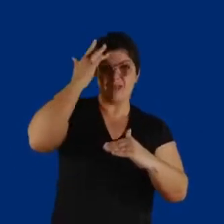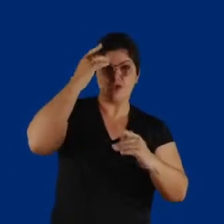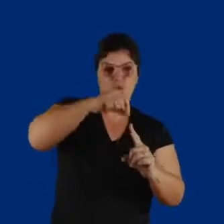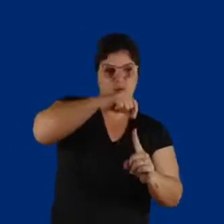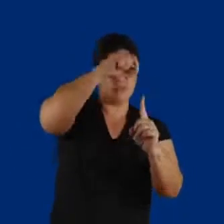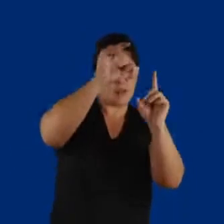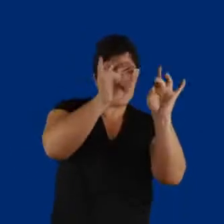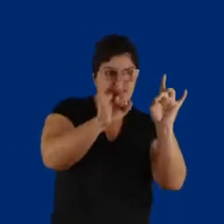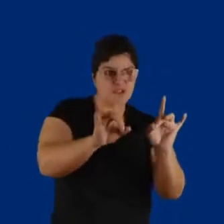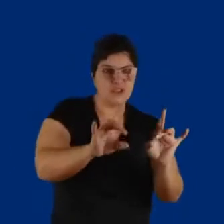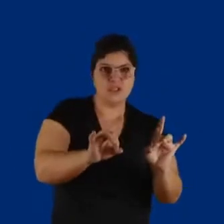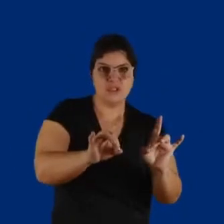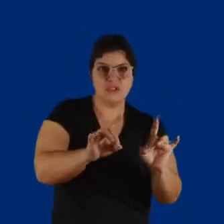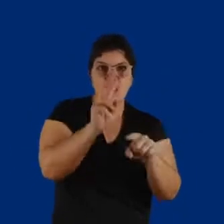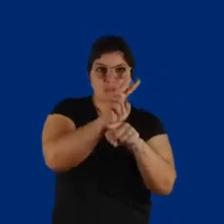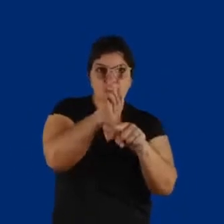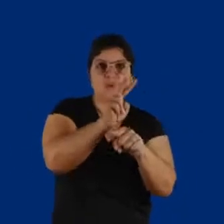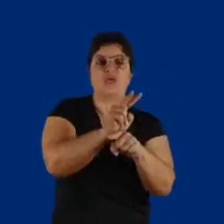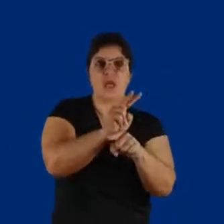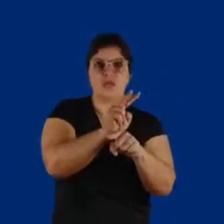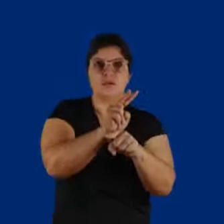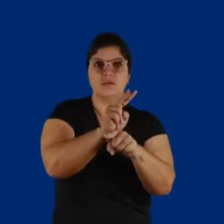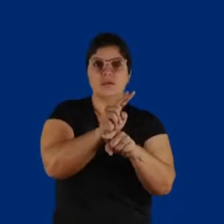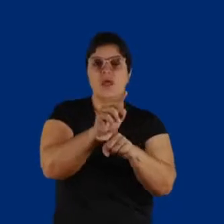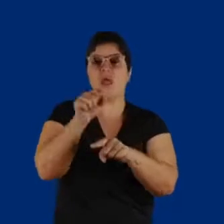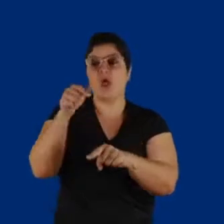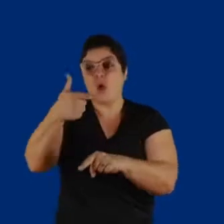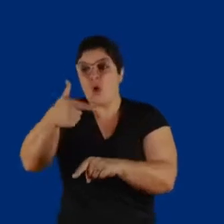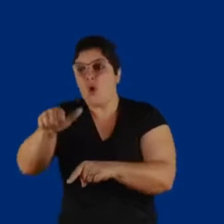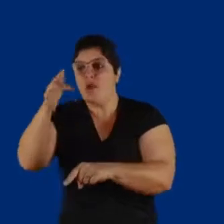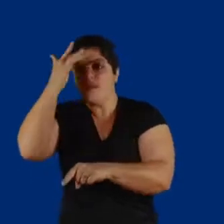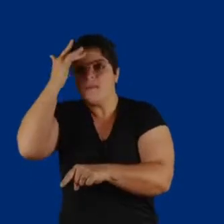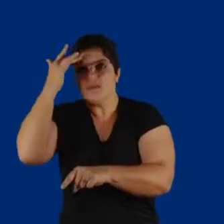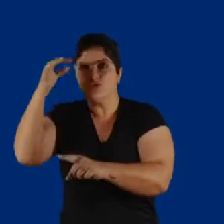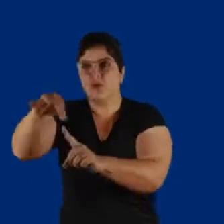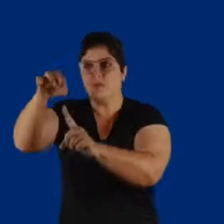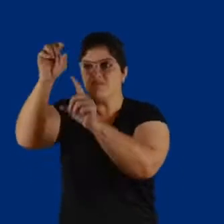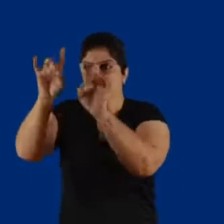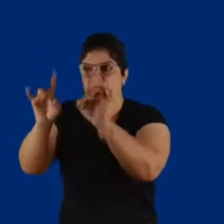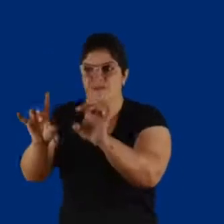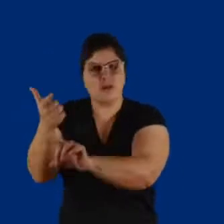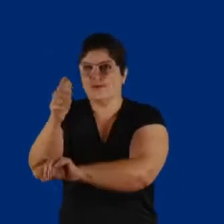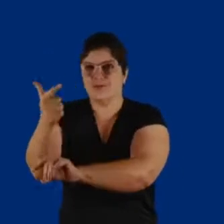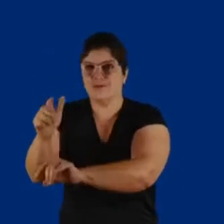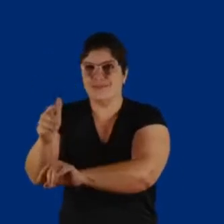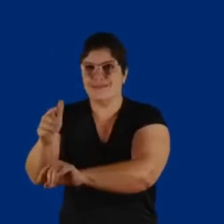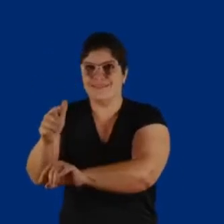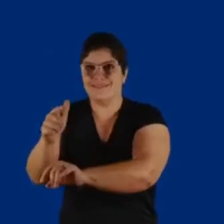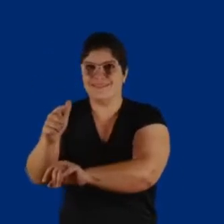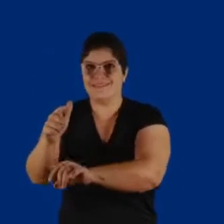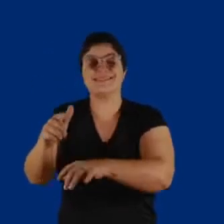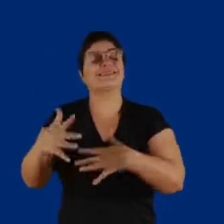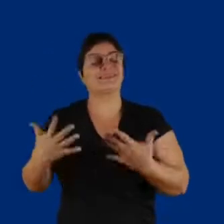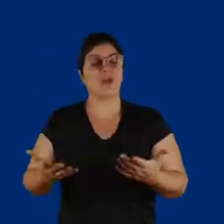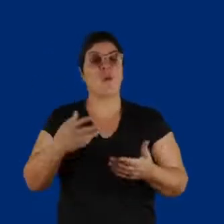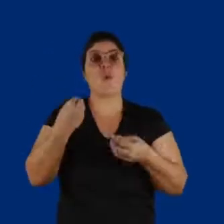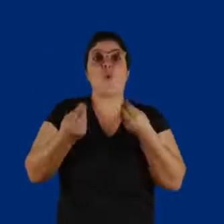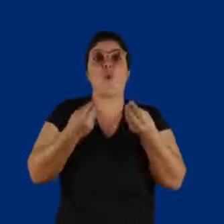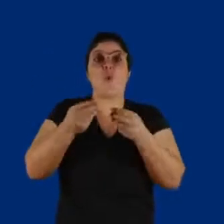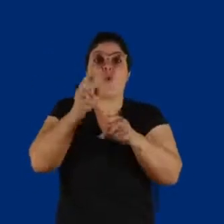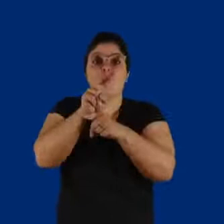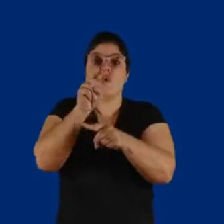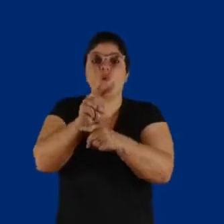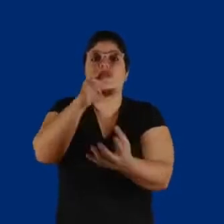de cuidados. E isso tem nos ajudado a identificar como devemos cuidar dos idosos, quem deve cuidar